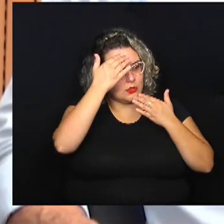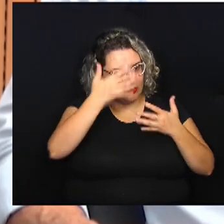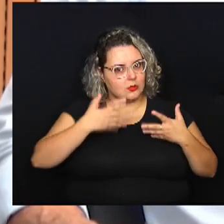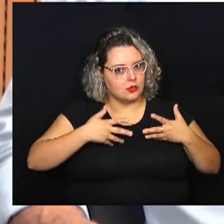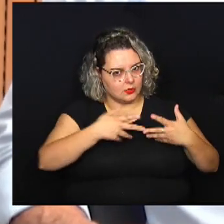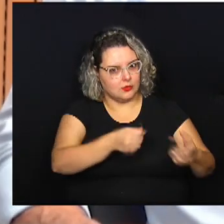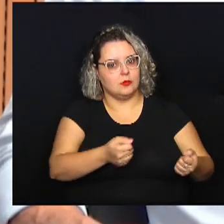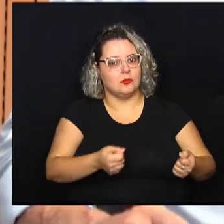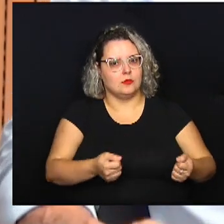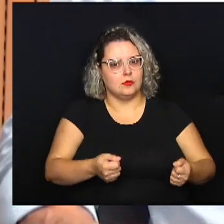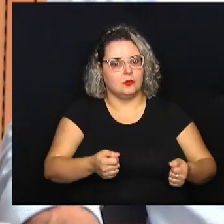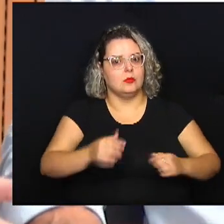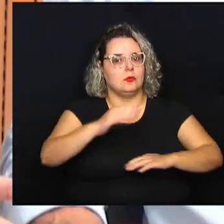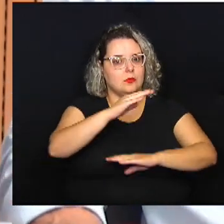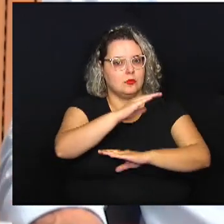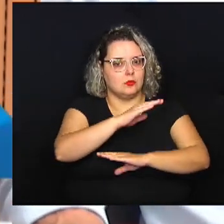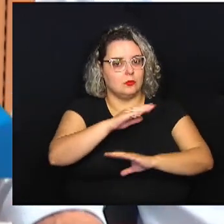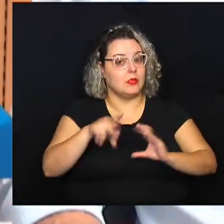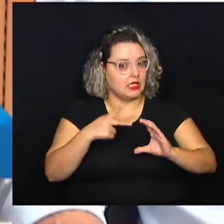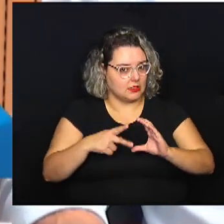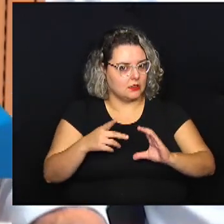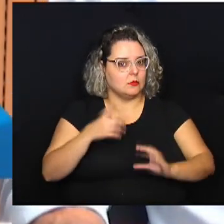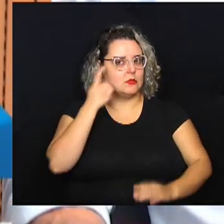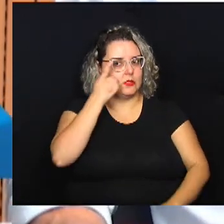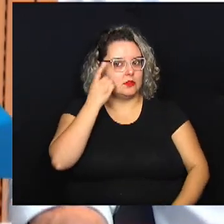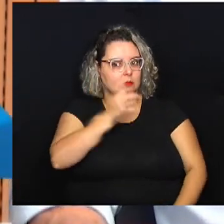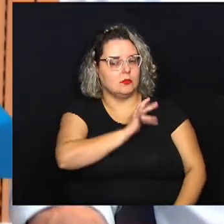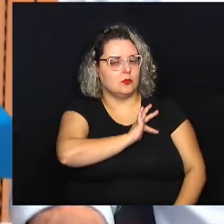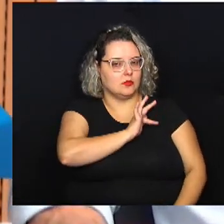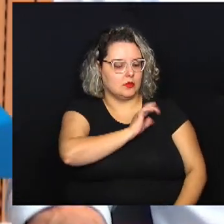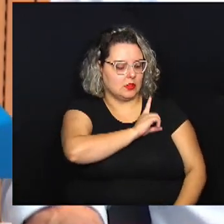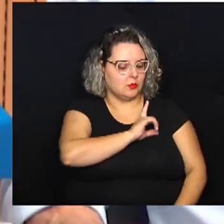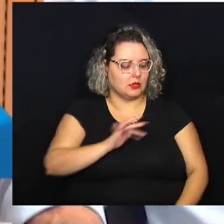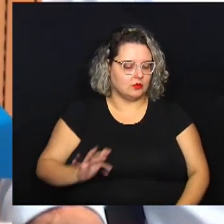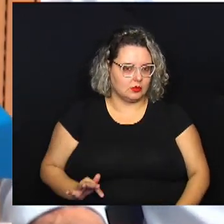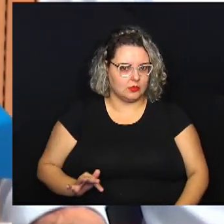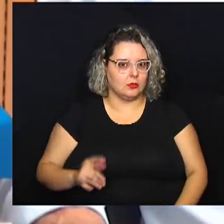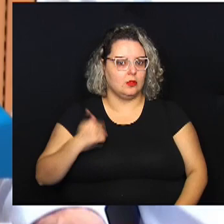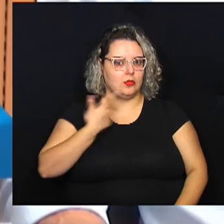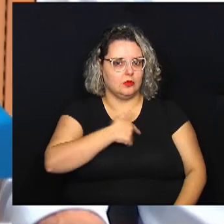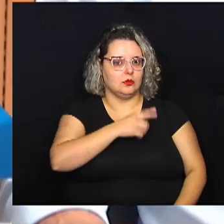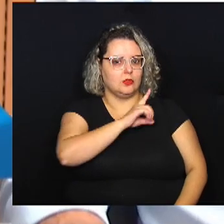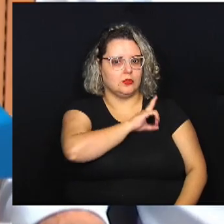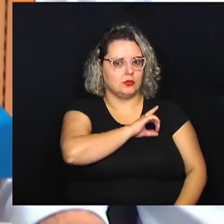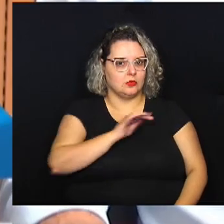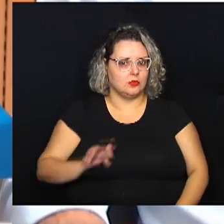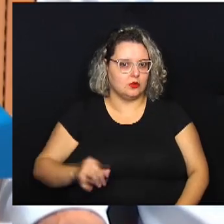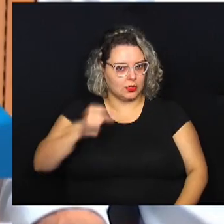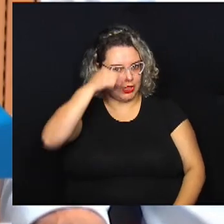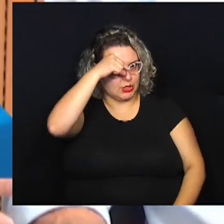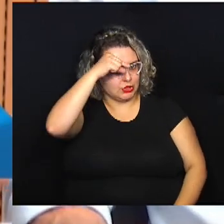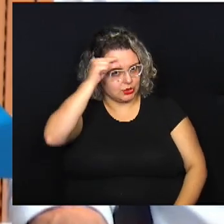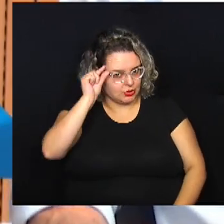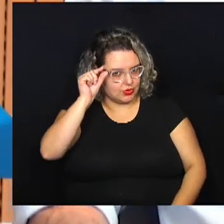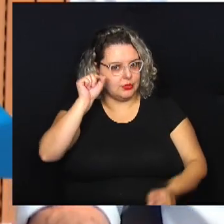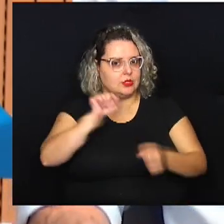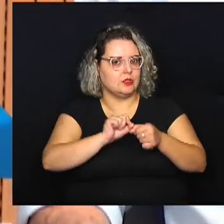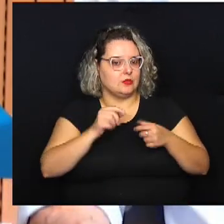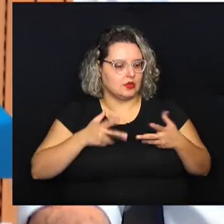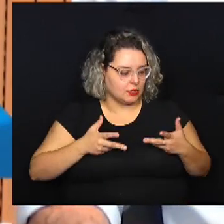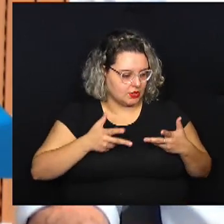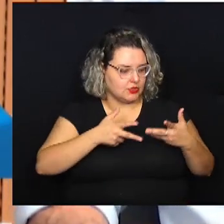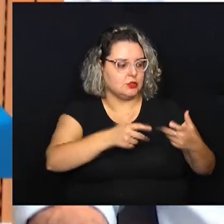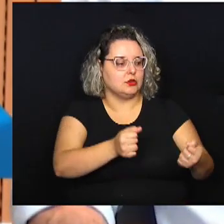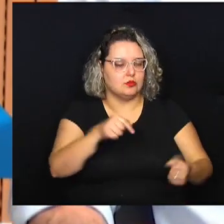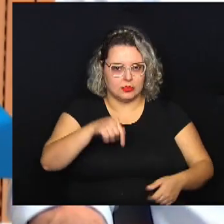feito pela Câmara dos Deputados Federais, né, ao nosso deputado federal Jonas Donizete, que fez o convite para